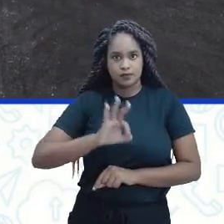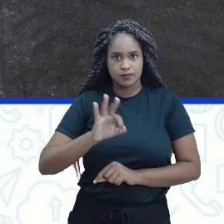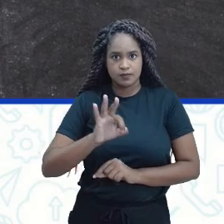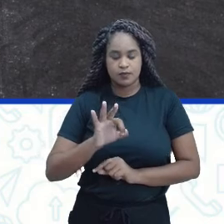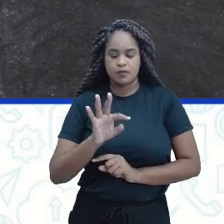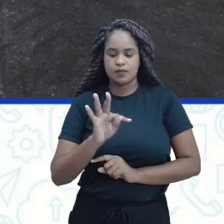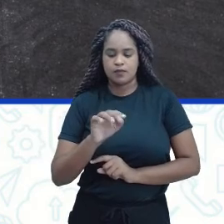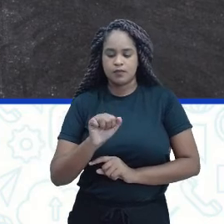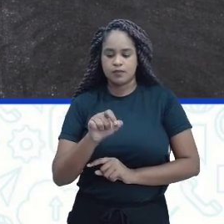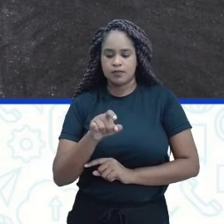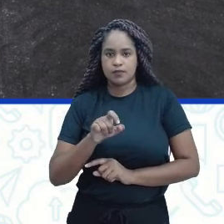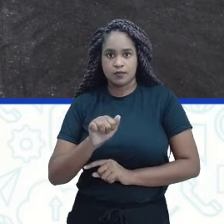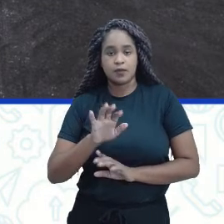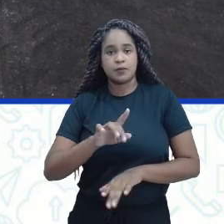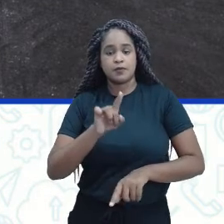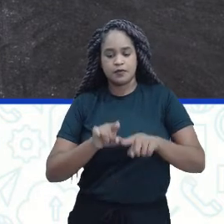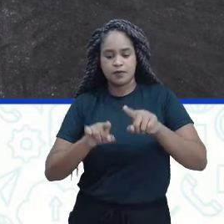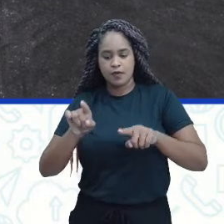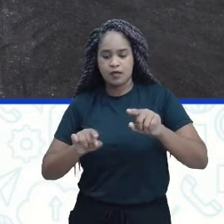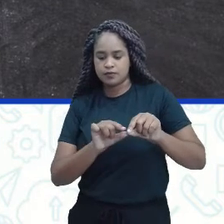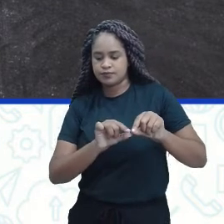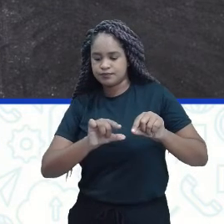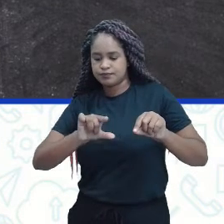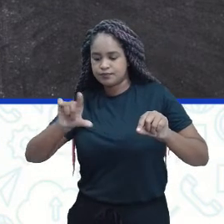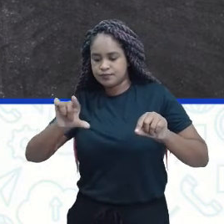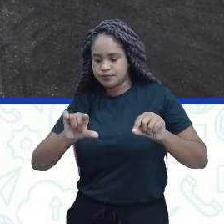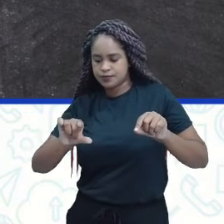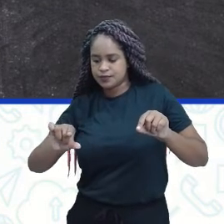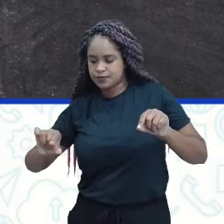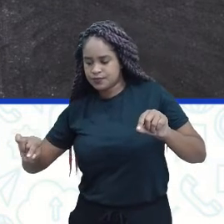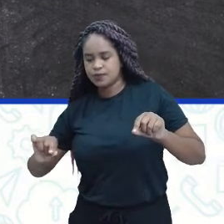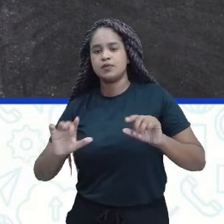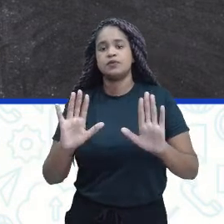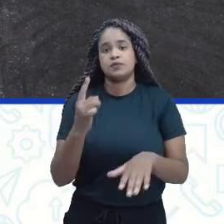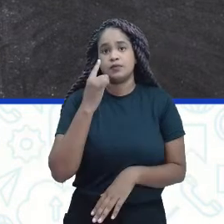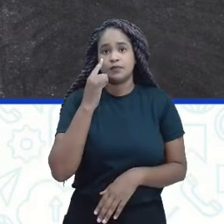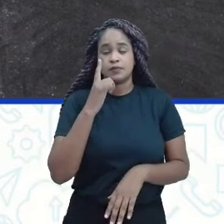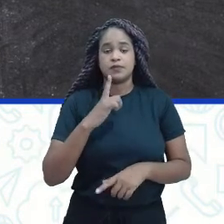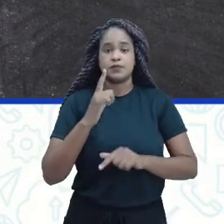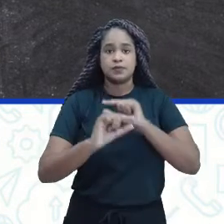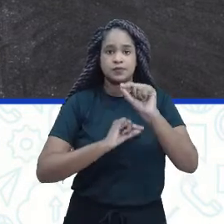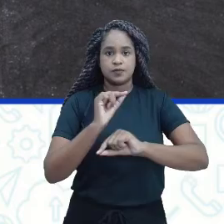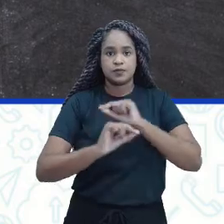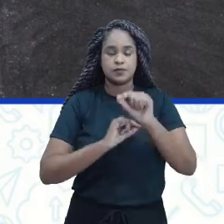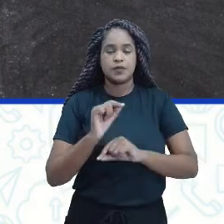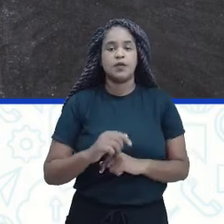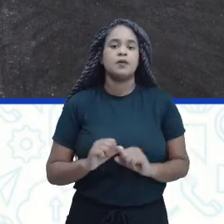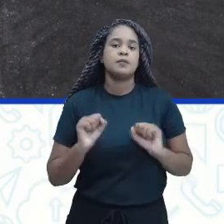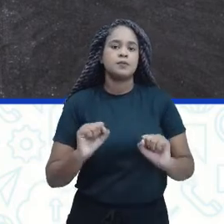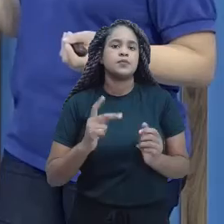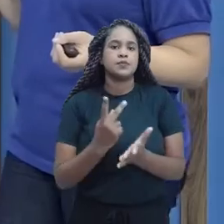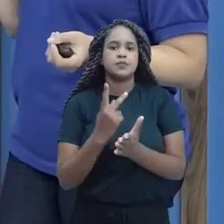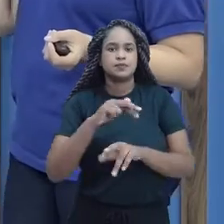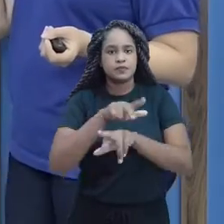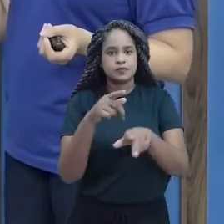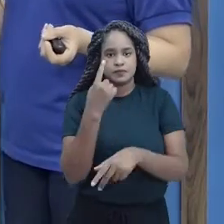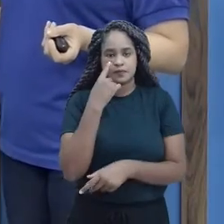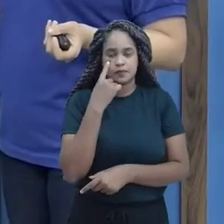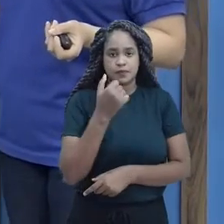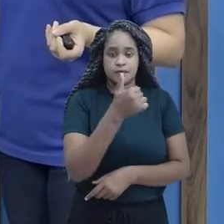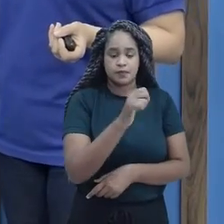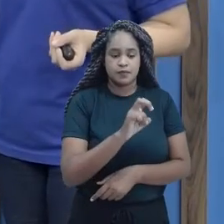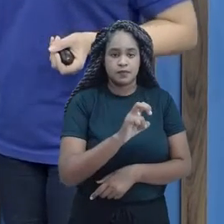essas variações sucessivas. Aqui a gente pode acompanhar, por exemplo, uma movimentação de várias situações.